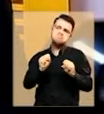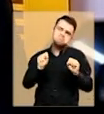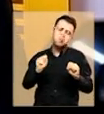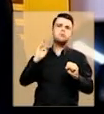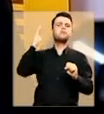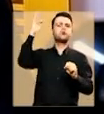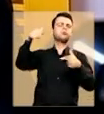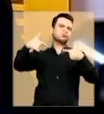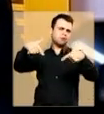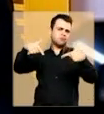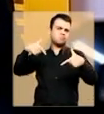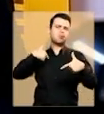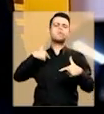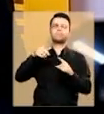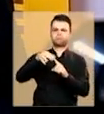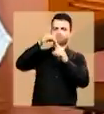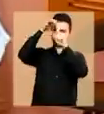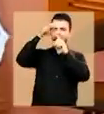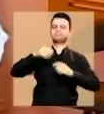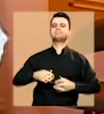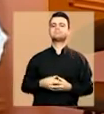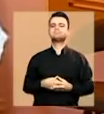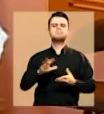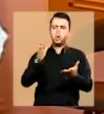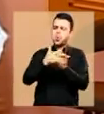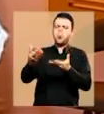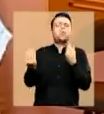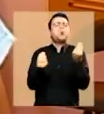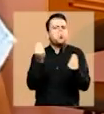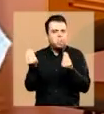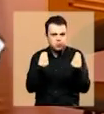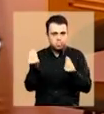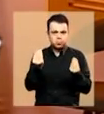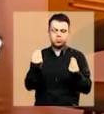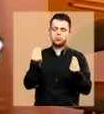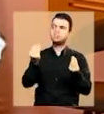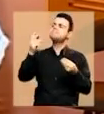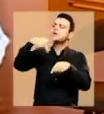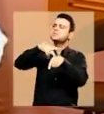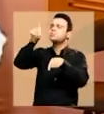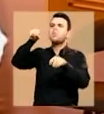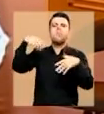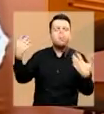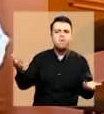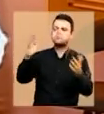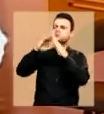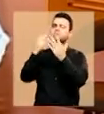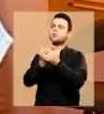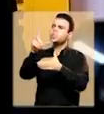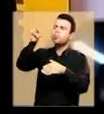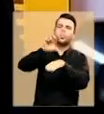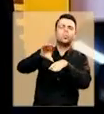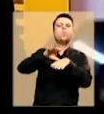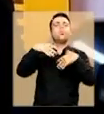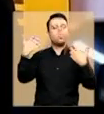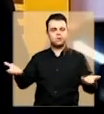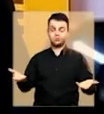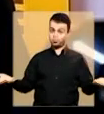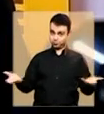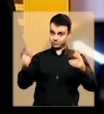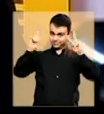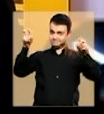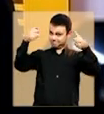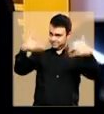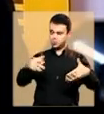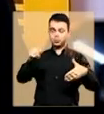importante diferencial no mercado de trabalho. Mas por onde começar? Como escolher o país, a escola, o curso? Essa edição do Ponto